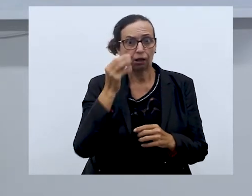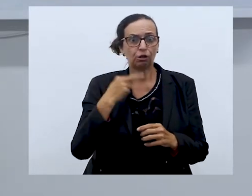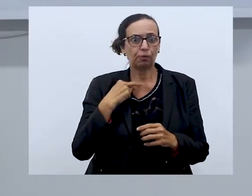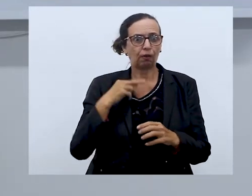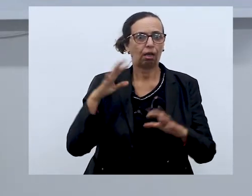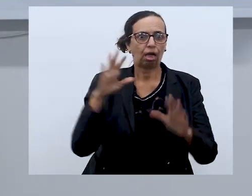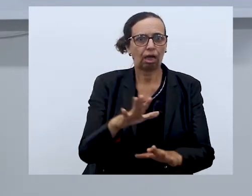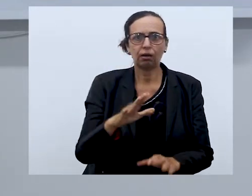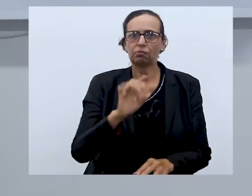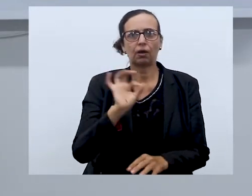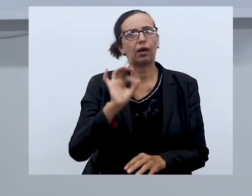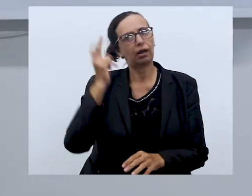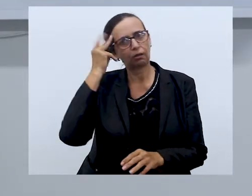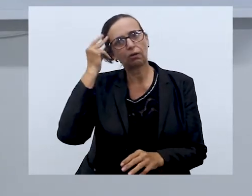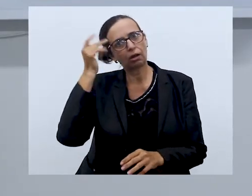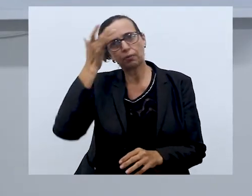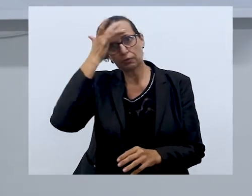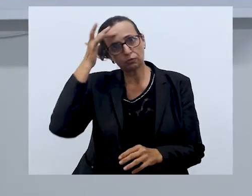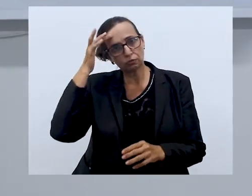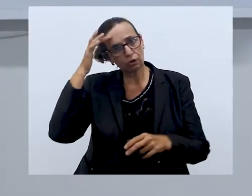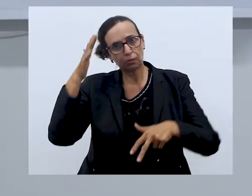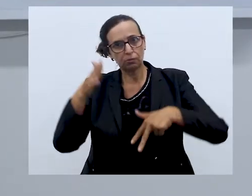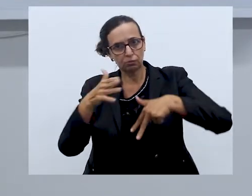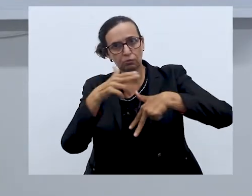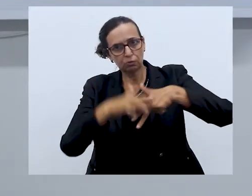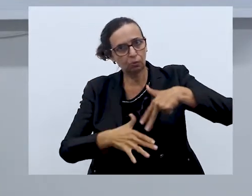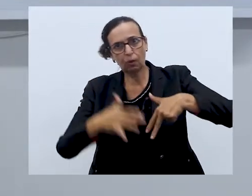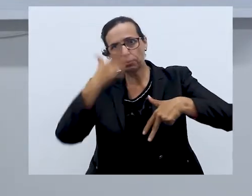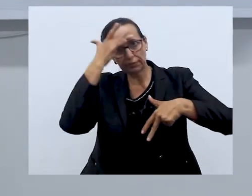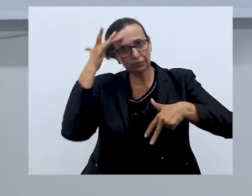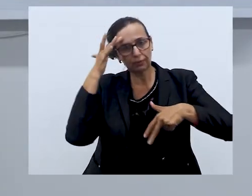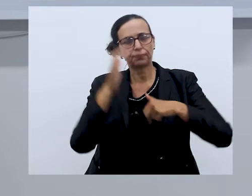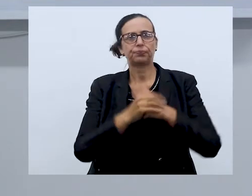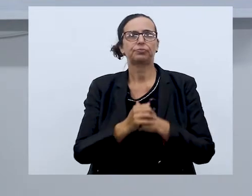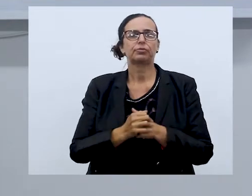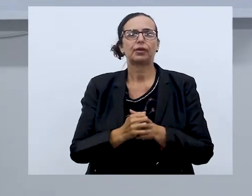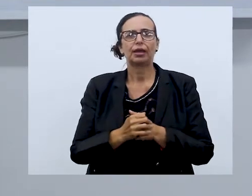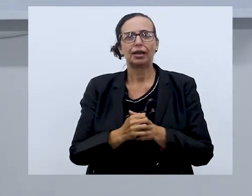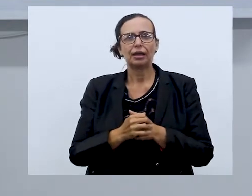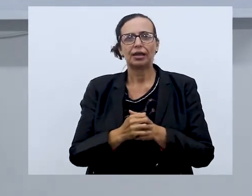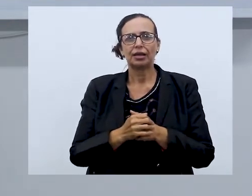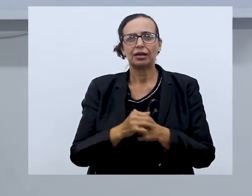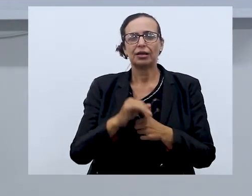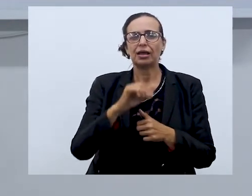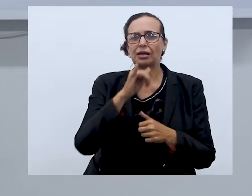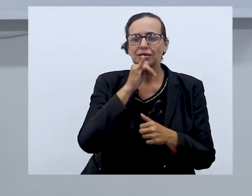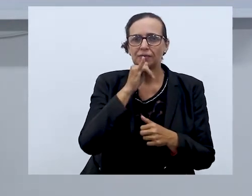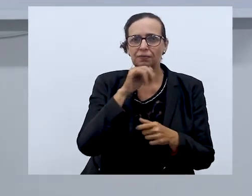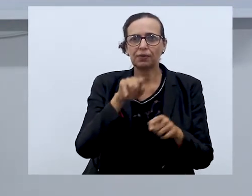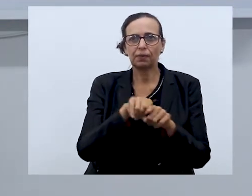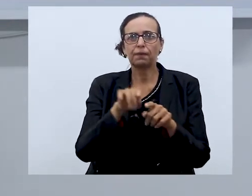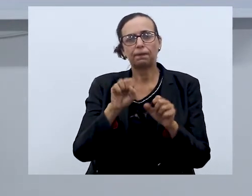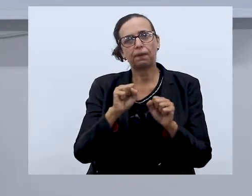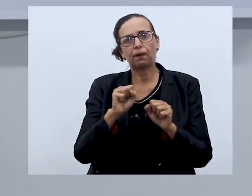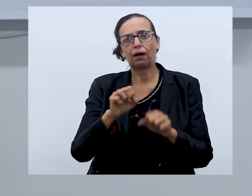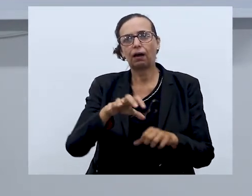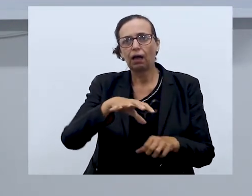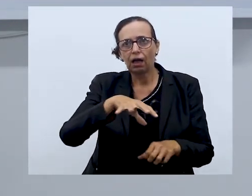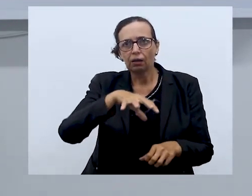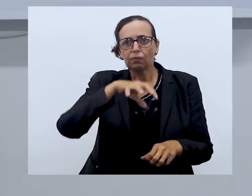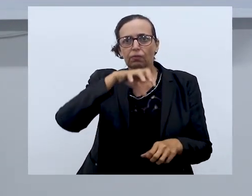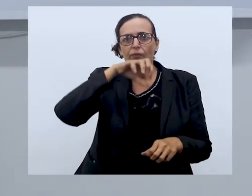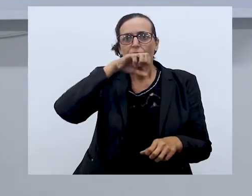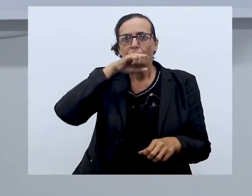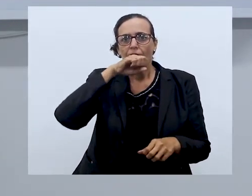não interferir nesse processo, uma vez que é uma ação natural de defesa do organismo. Em segundo lugar, devemos ter em mente que